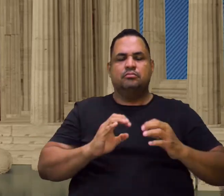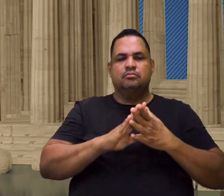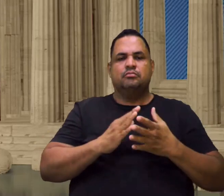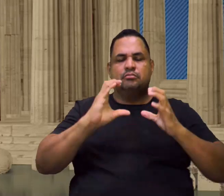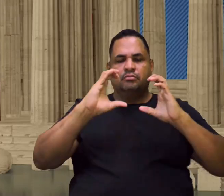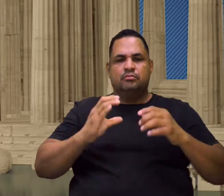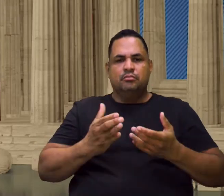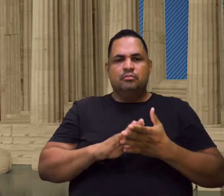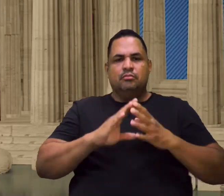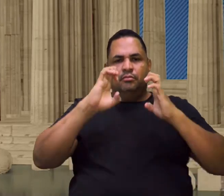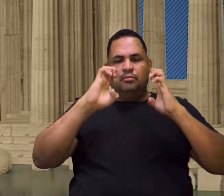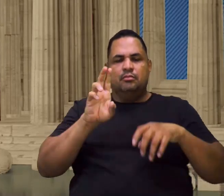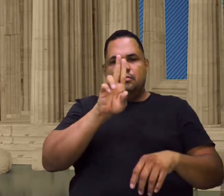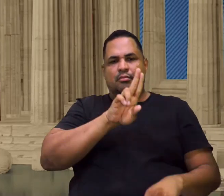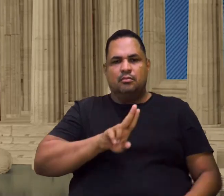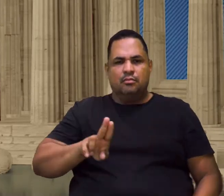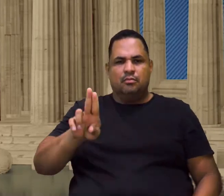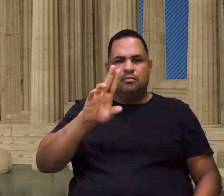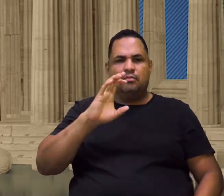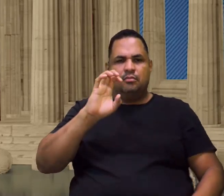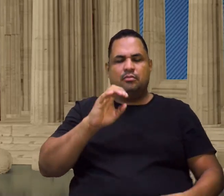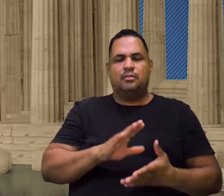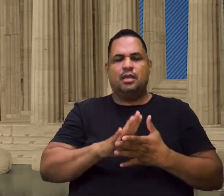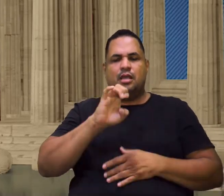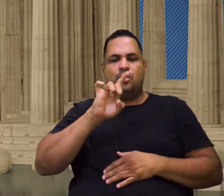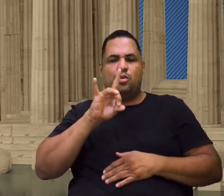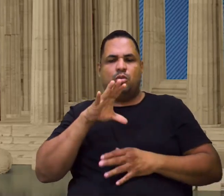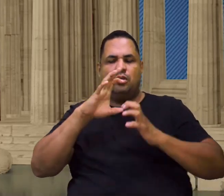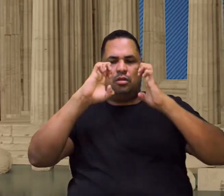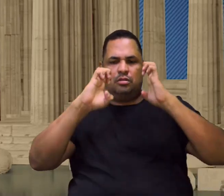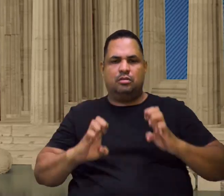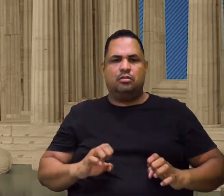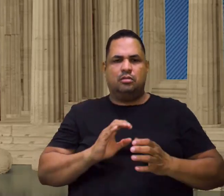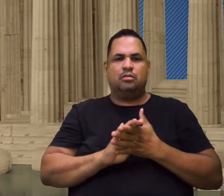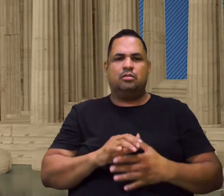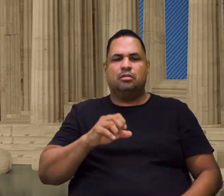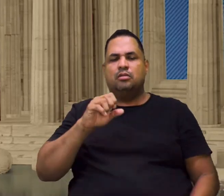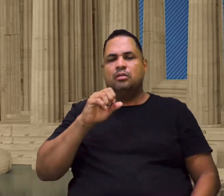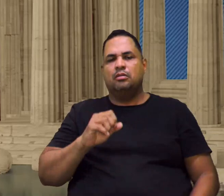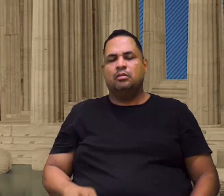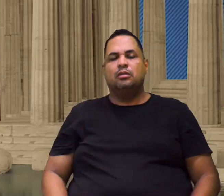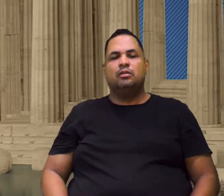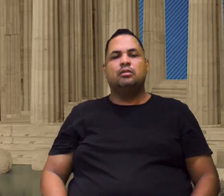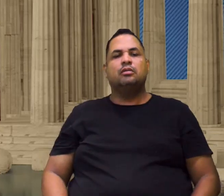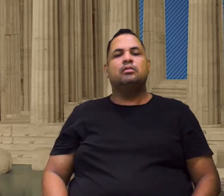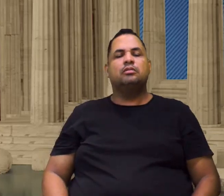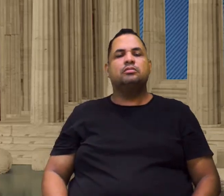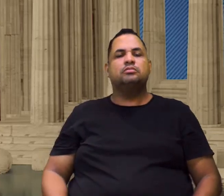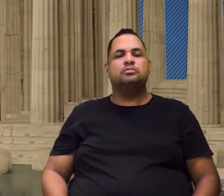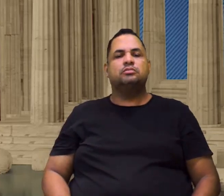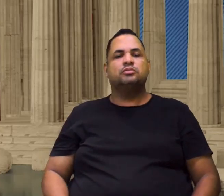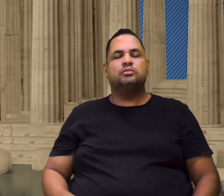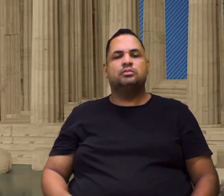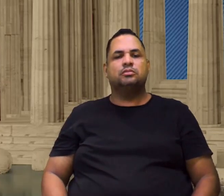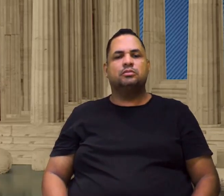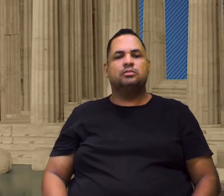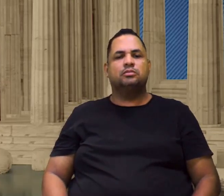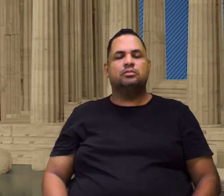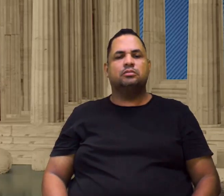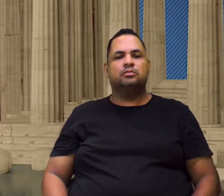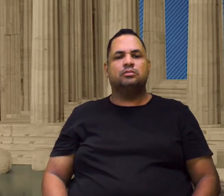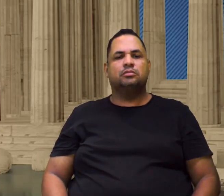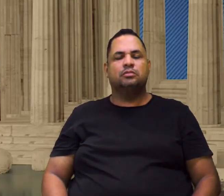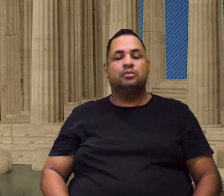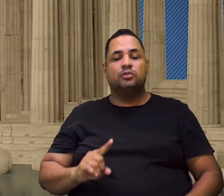comportamento, ética aplicada, ecoética, ESG, né, o comportamento de uma empresa dentro da sociedade. Então,